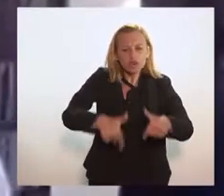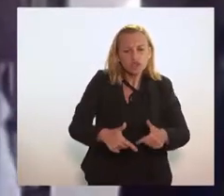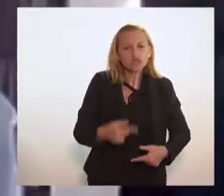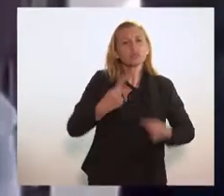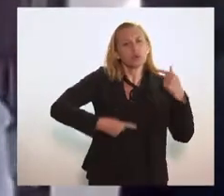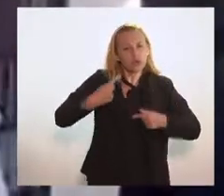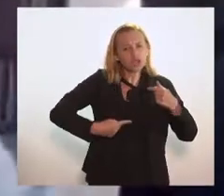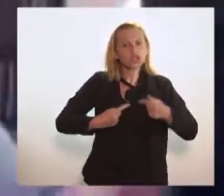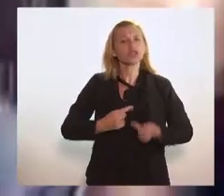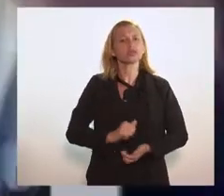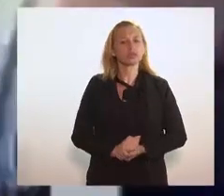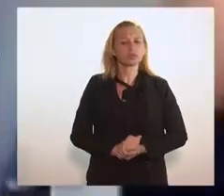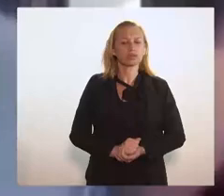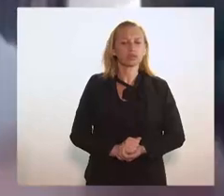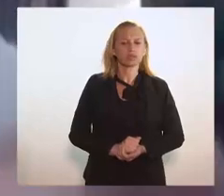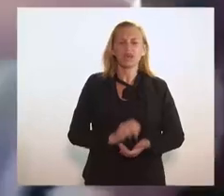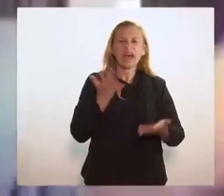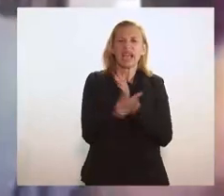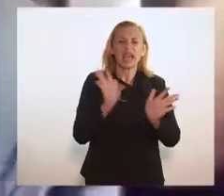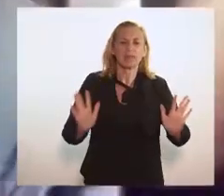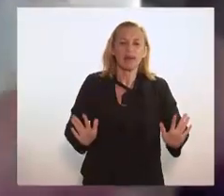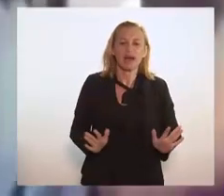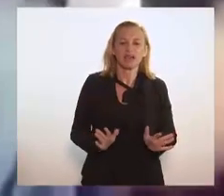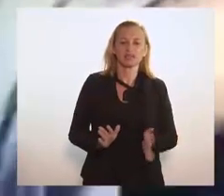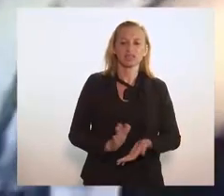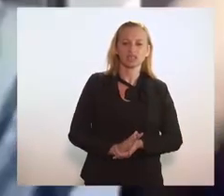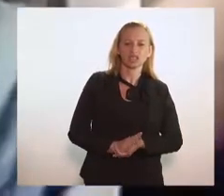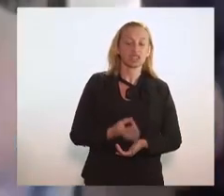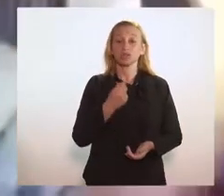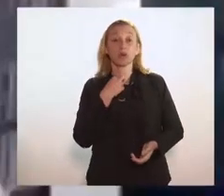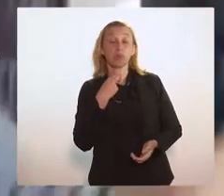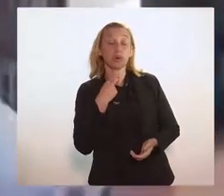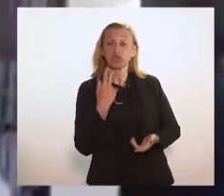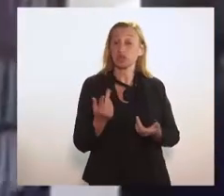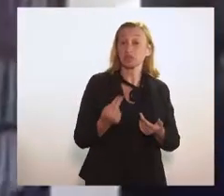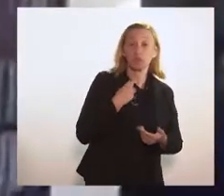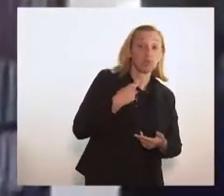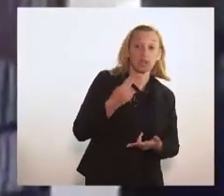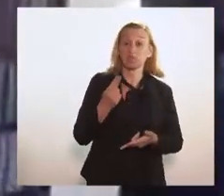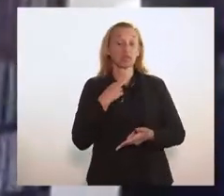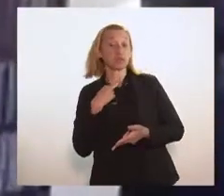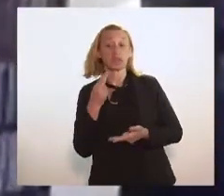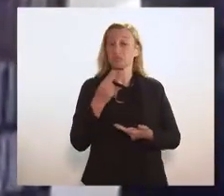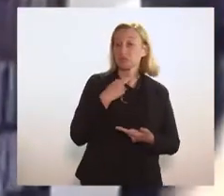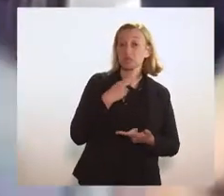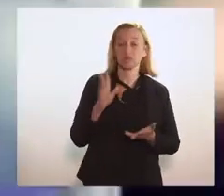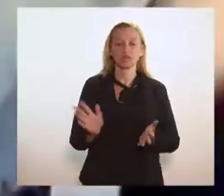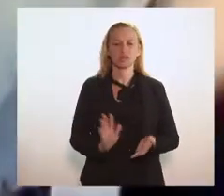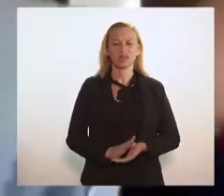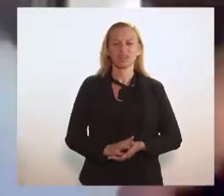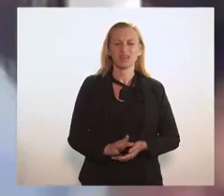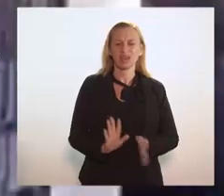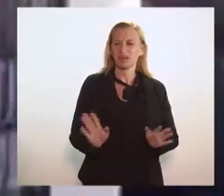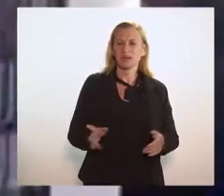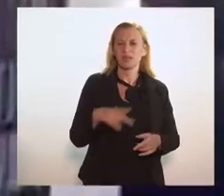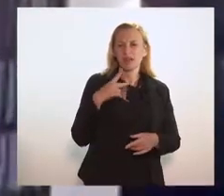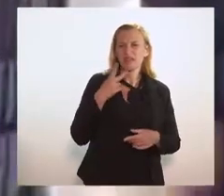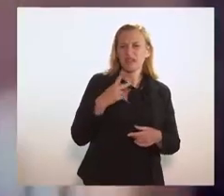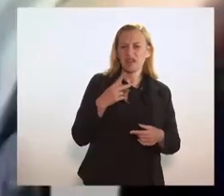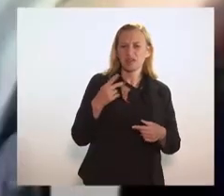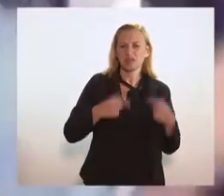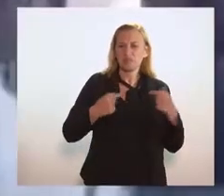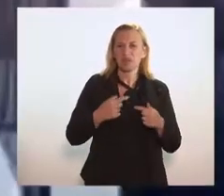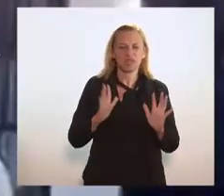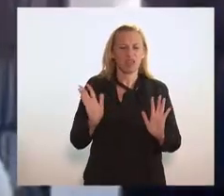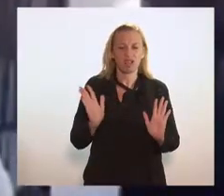que ser atitude política. Vamos acabar com esse negócio de não podemos politizar. Não pode mais falar que está se politizando o negócio?